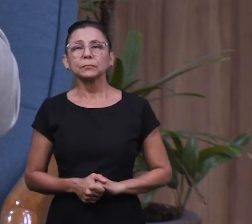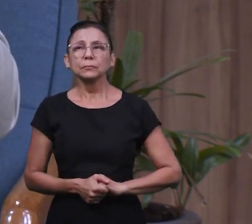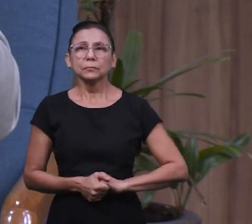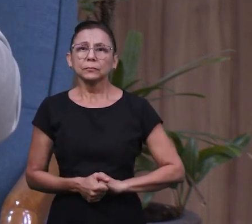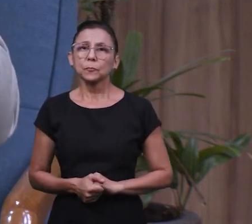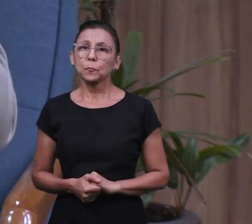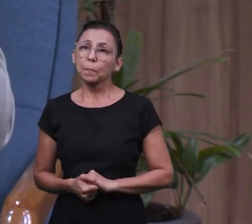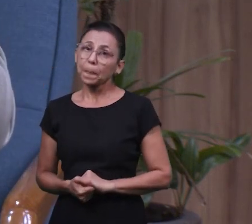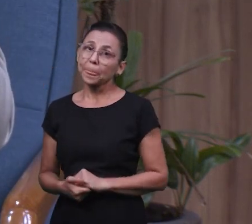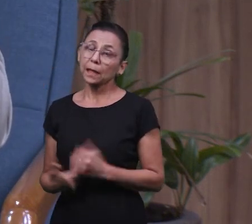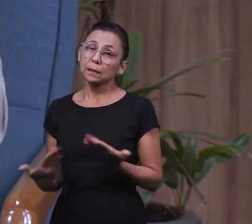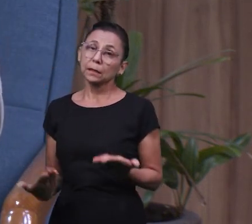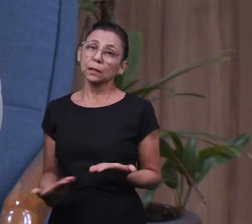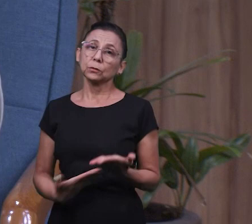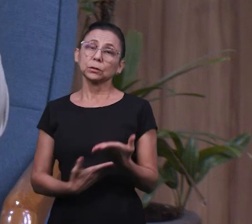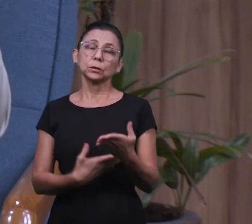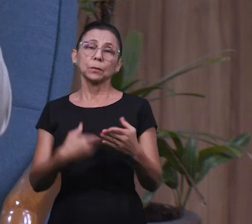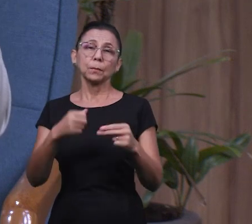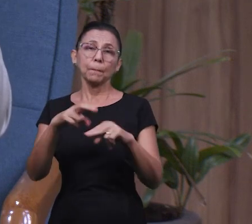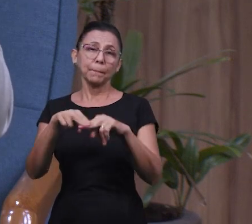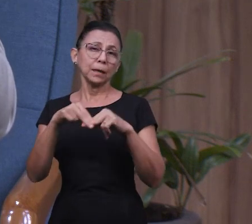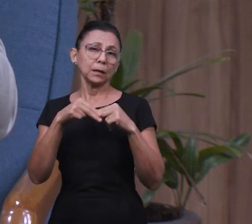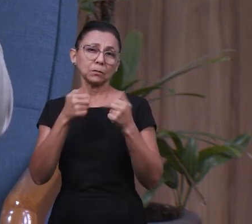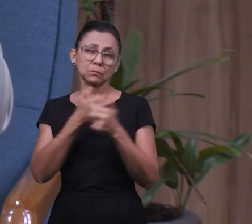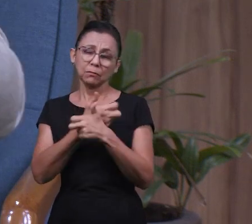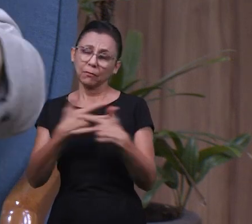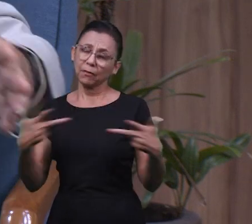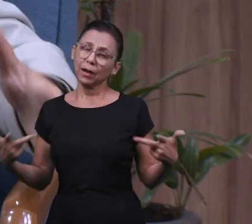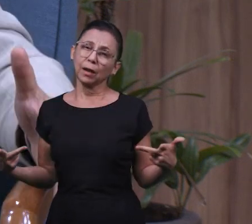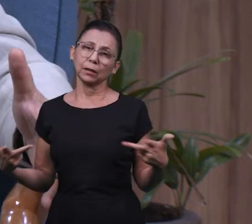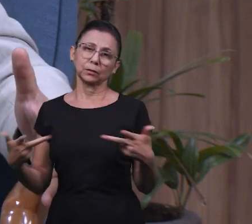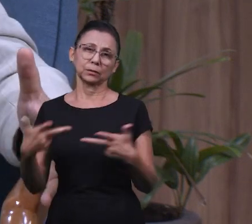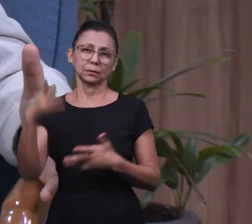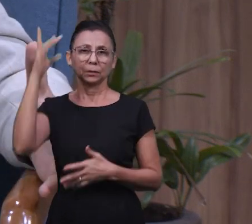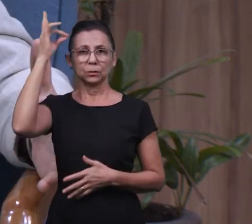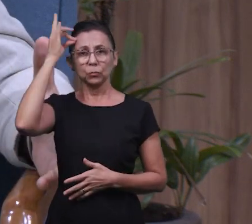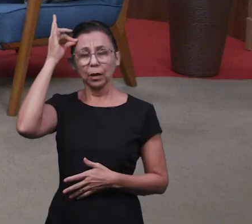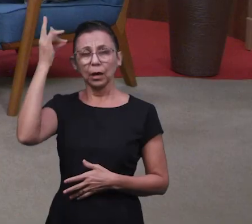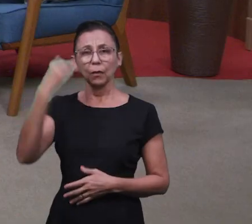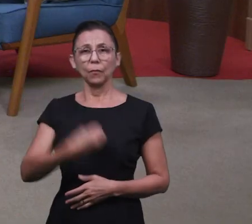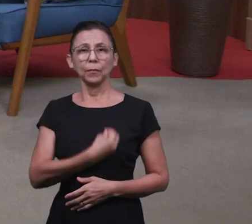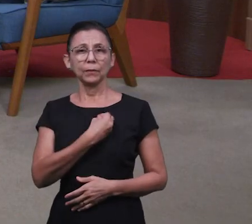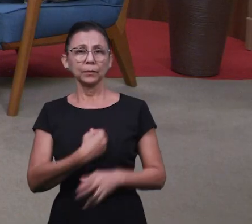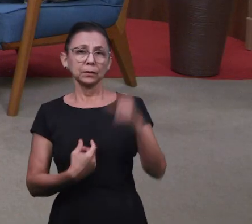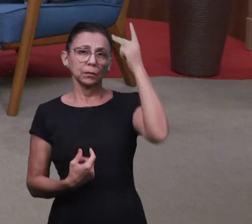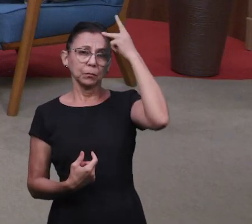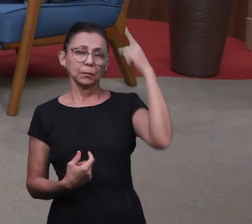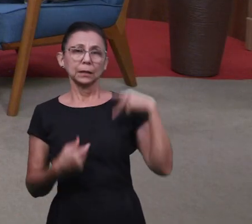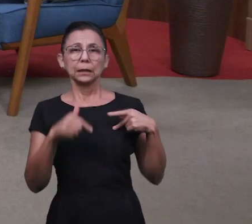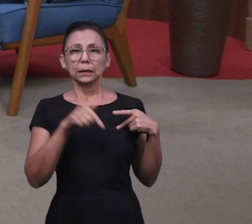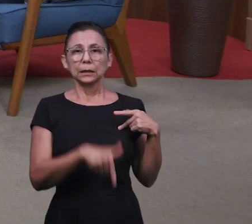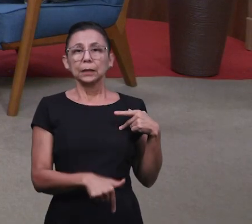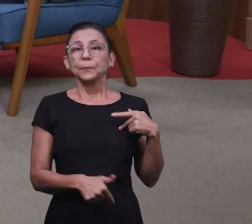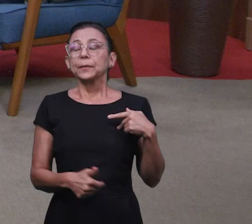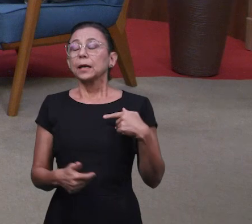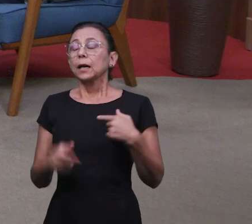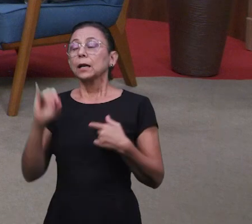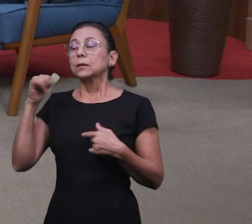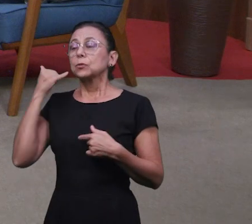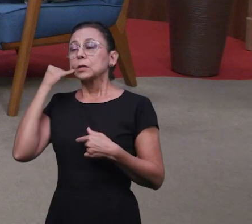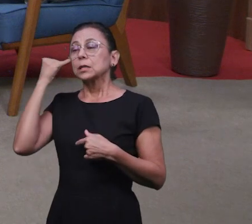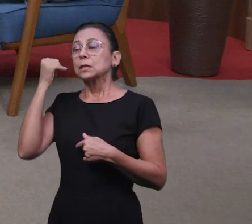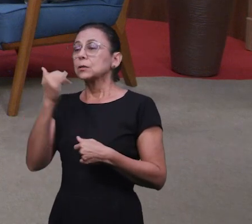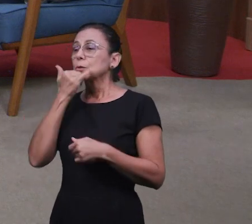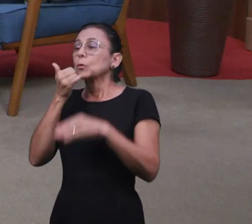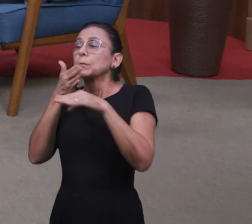recursos tanto espirituais como até os recursos do cotidiano que o Senhor tem nos dado. E a gente pode, desculpe, Josias, te interromper, a gente